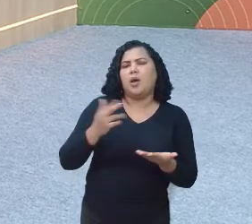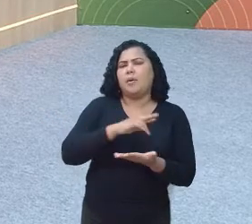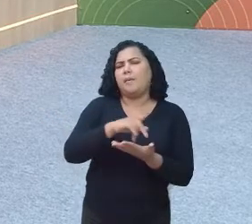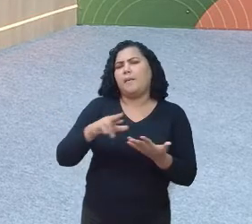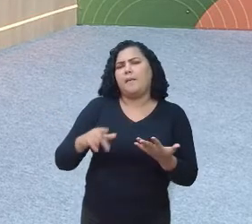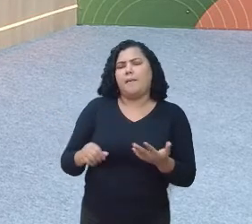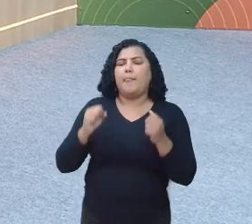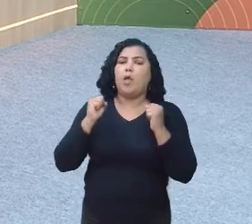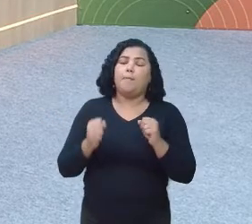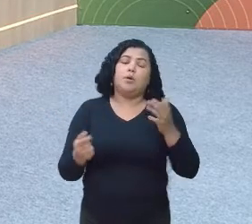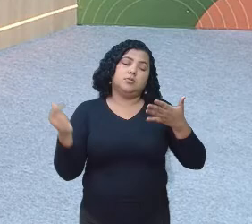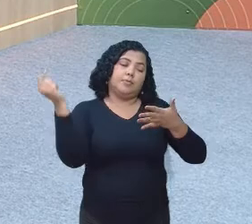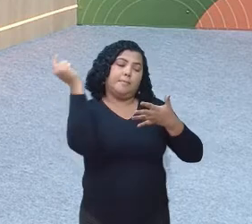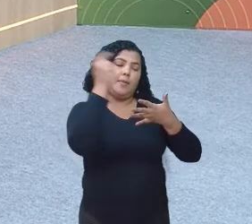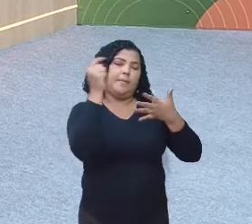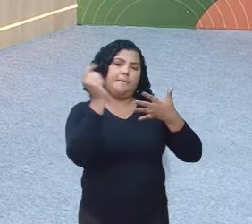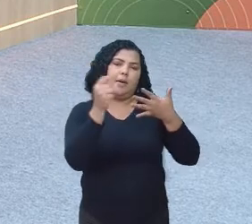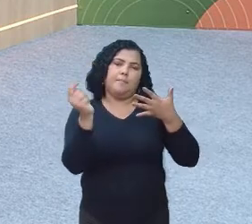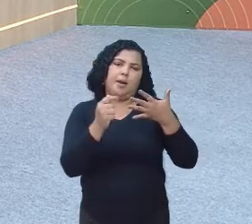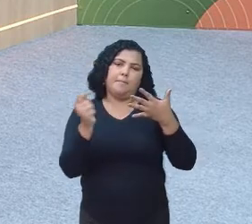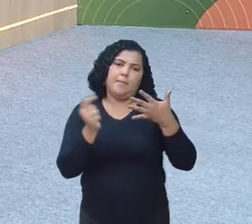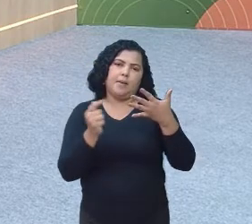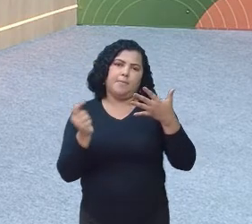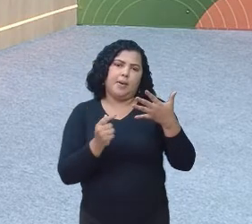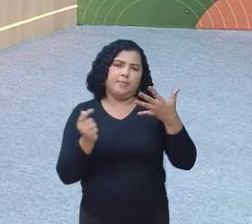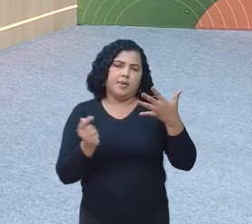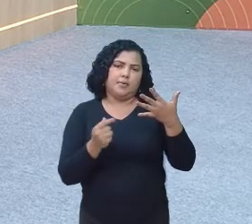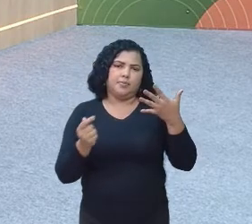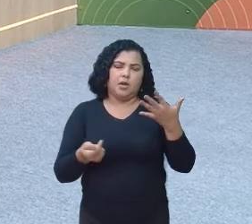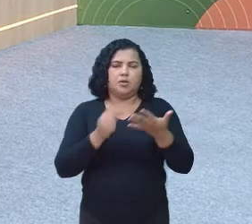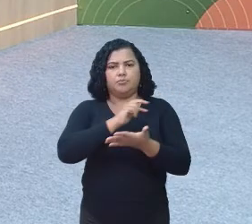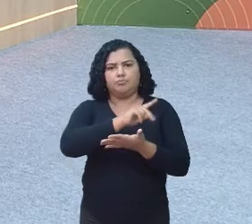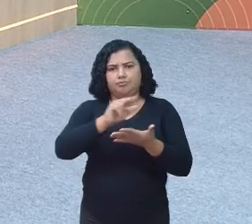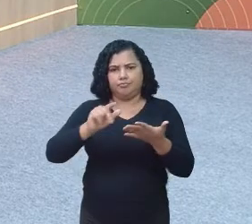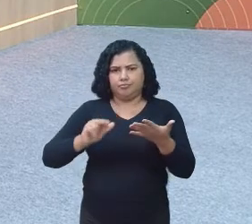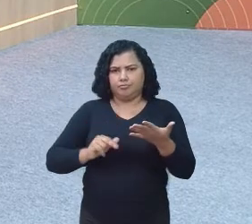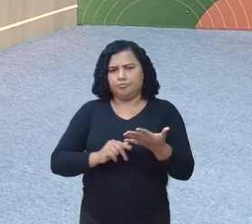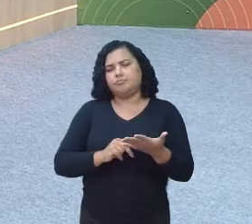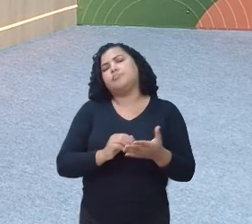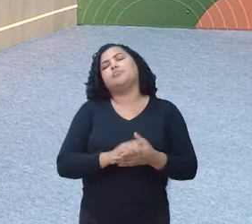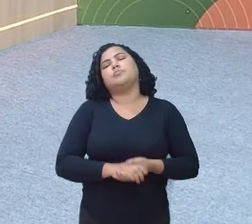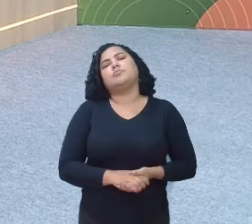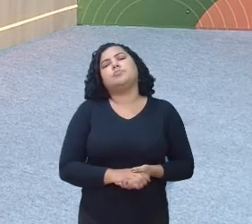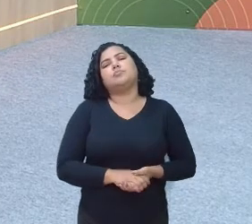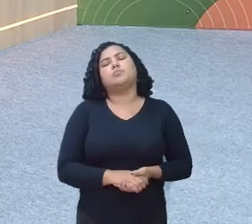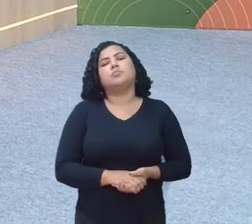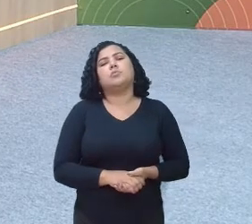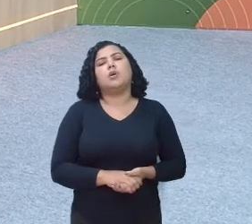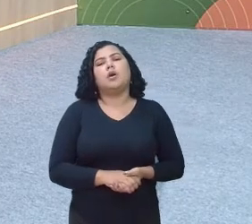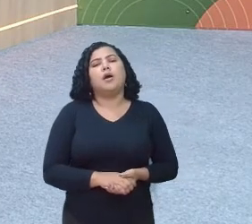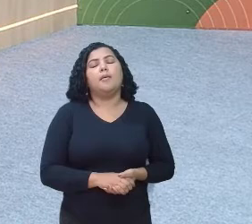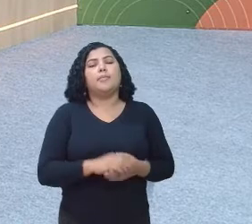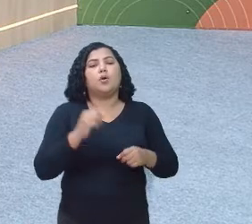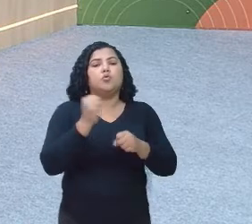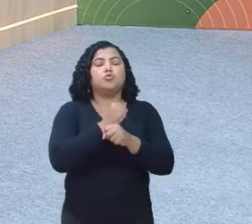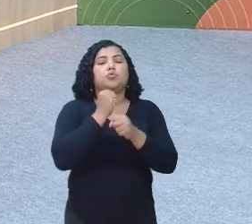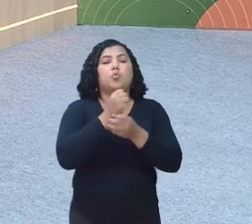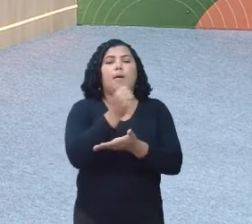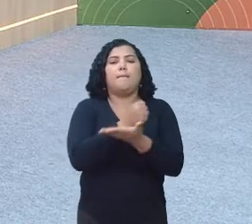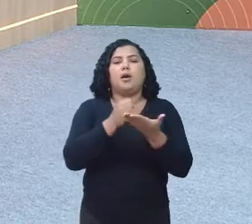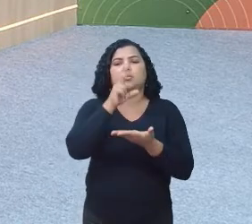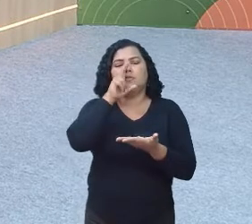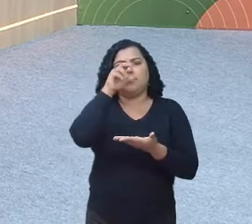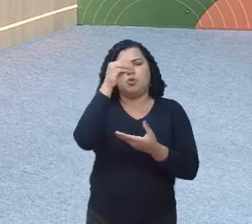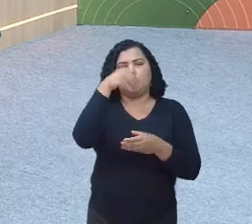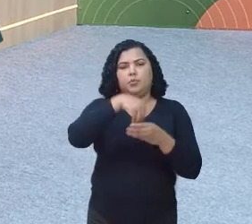isso eu posso enumerar essa quantidade de argumentos, todos esses argumentos, para construir uma base sólida para o meu